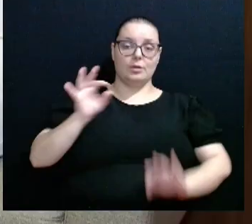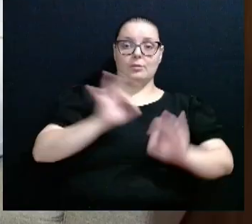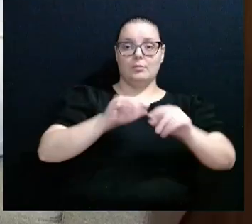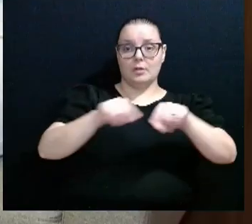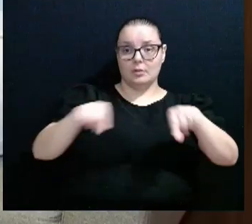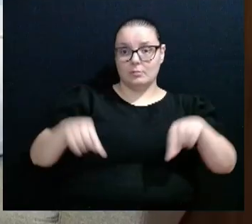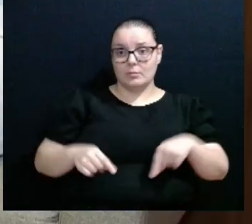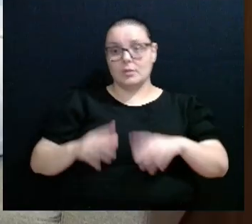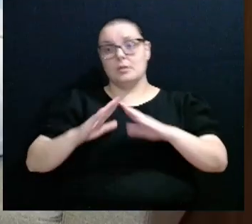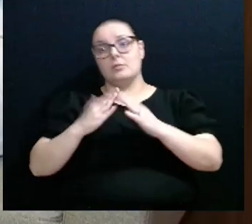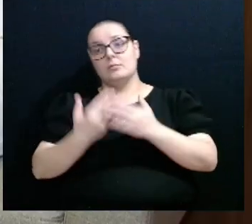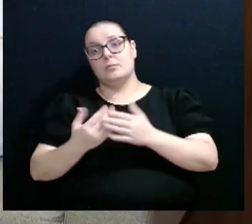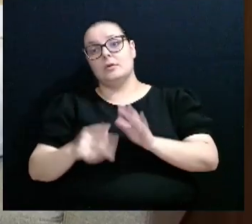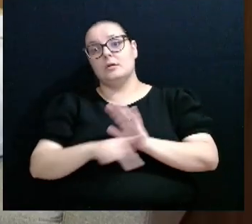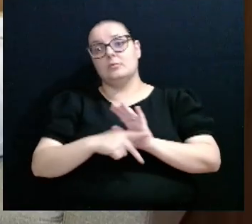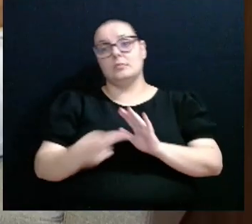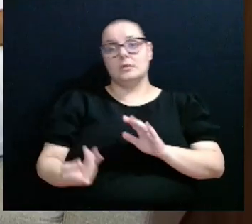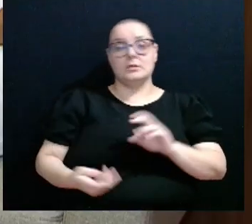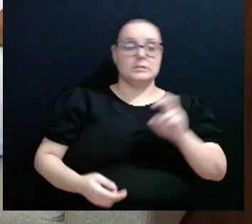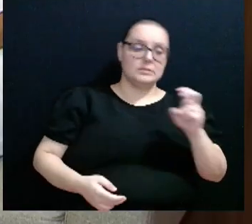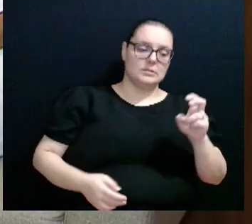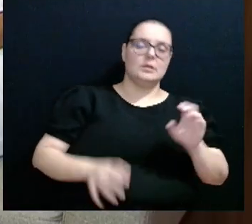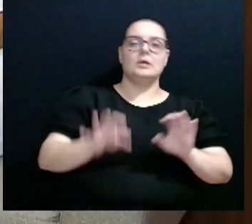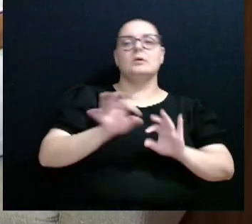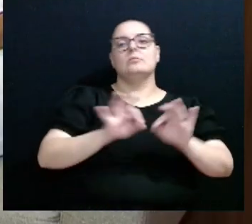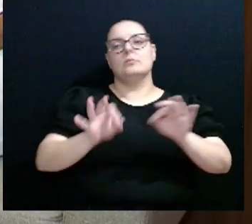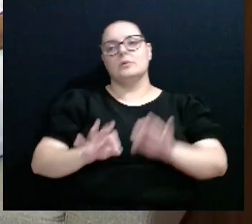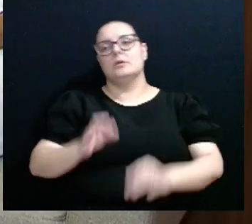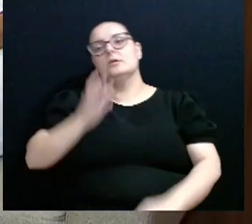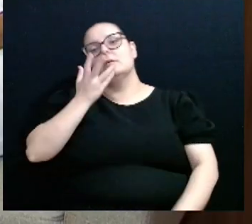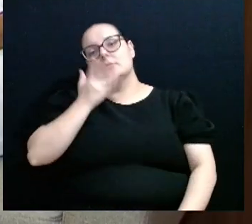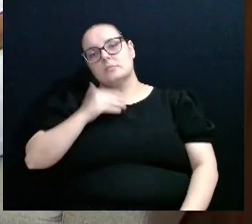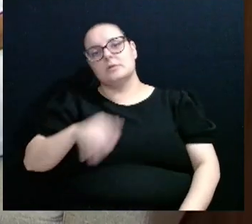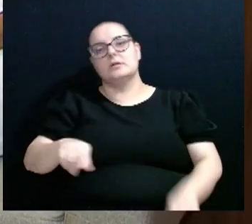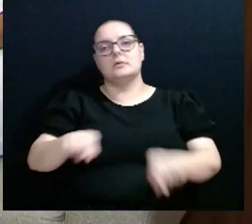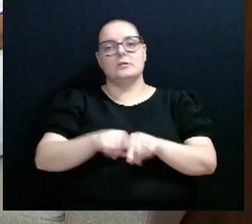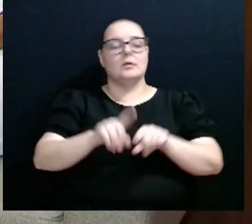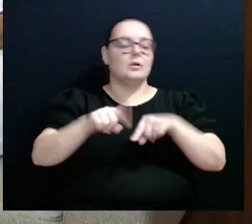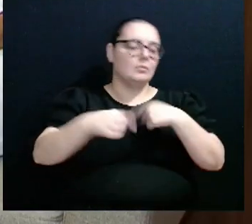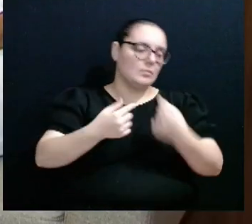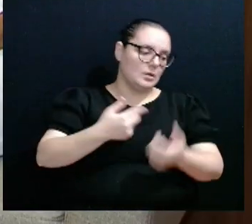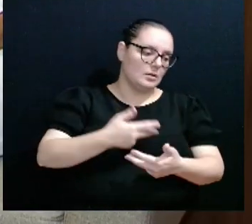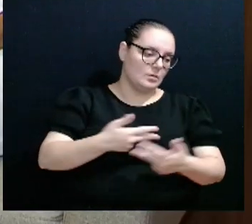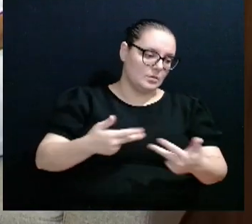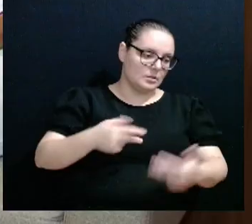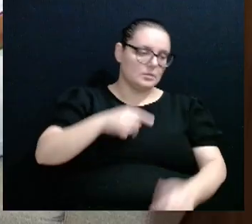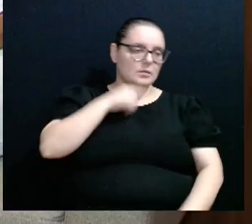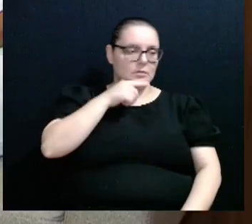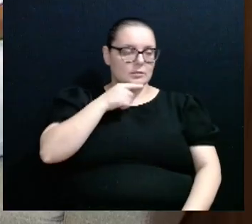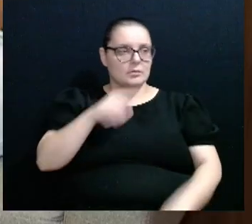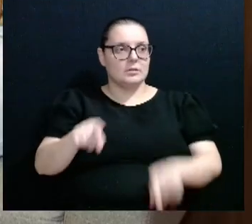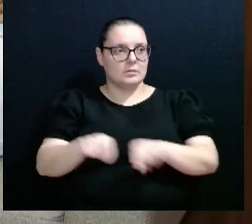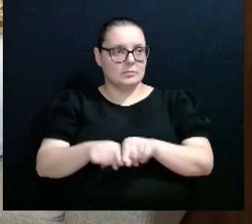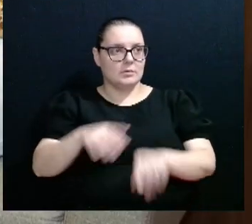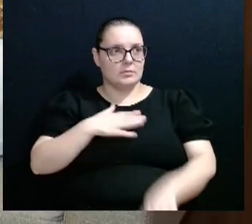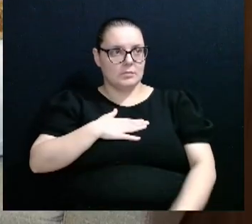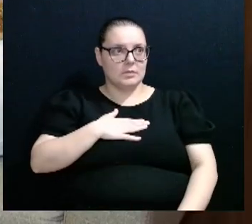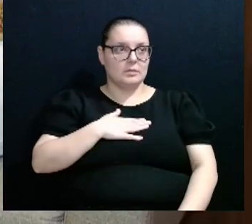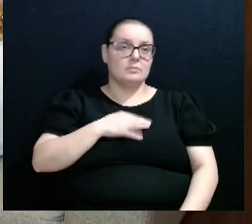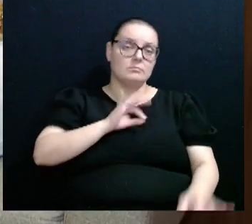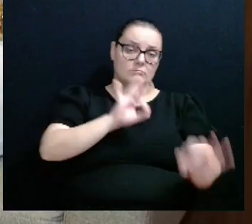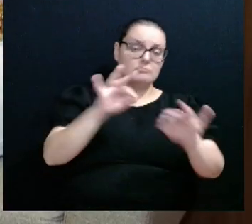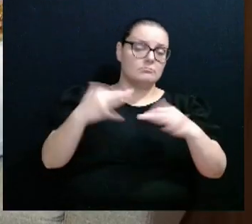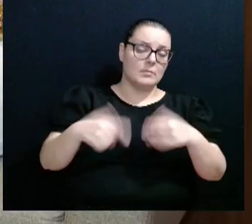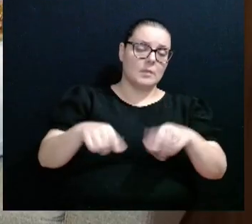para 8. Se é de 5, nós vamos preparar também para esse. Uma outra dúvida minha, e certamente de muita gente que está acompanhando